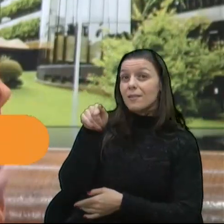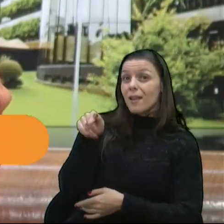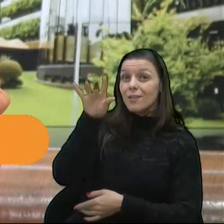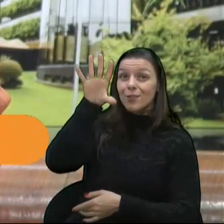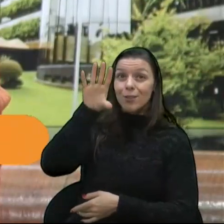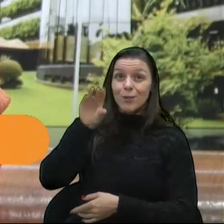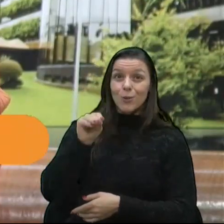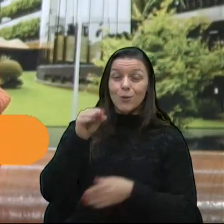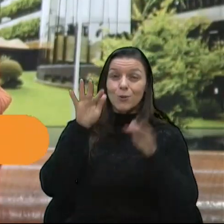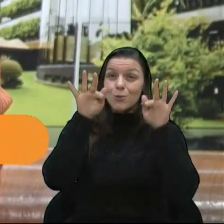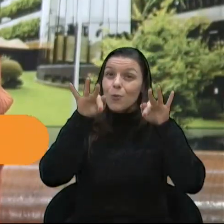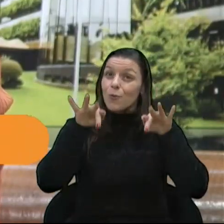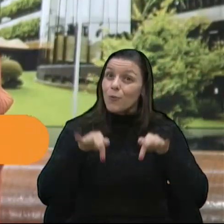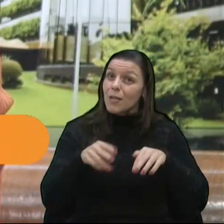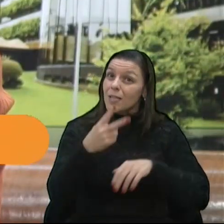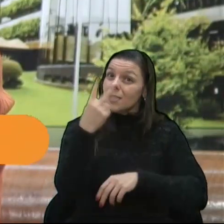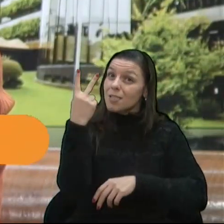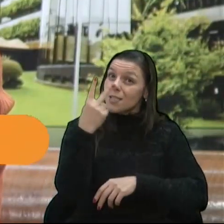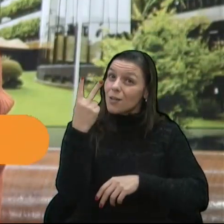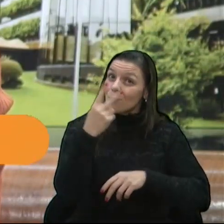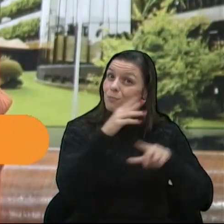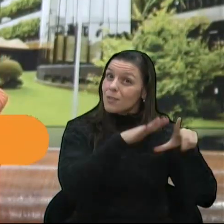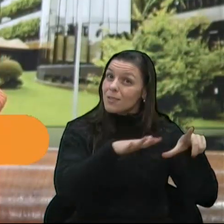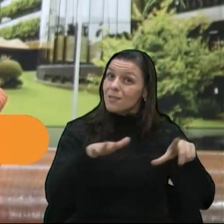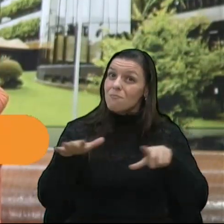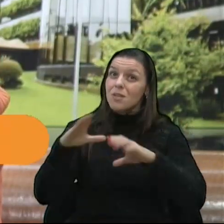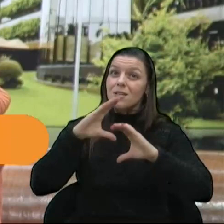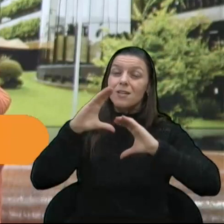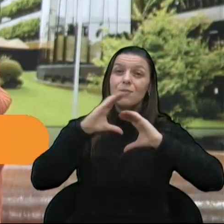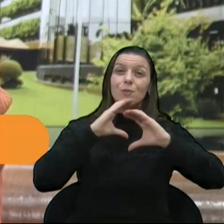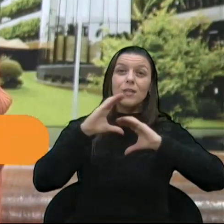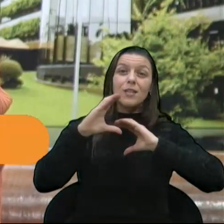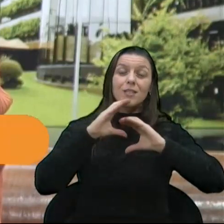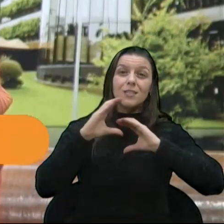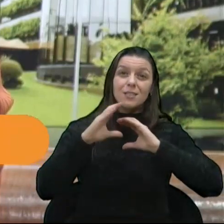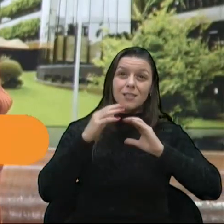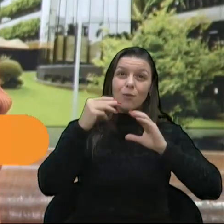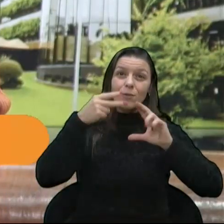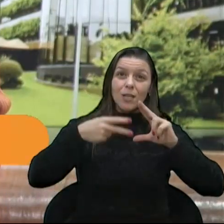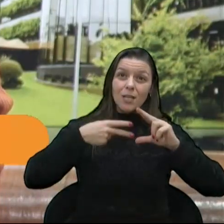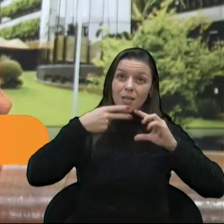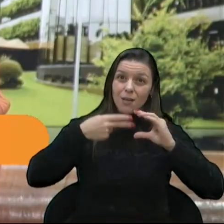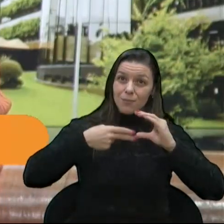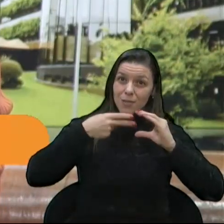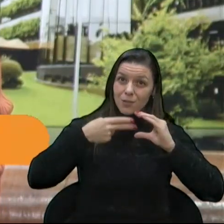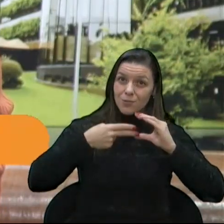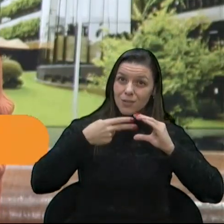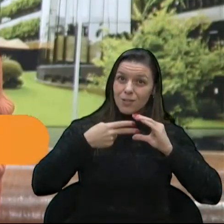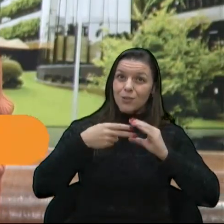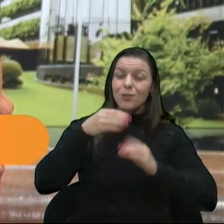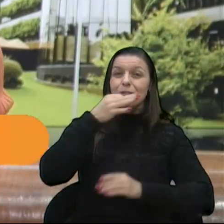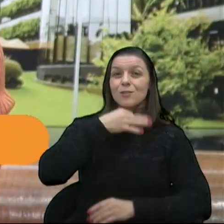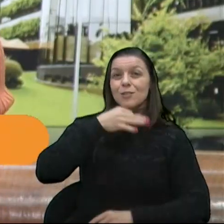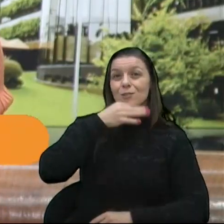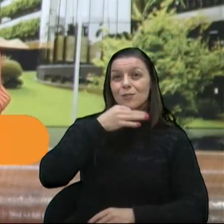o encerramento dessa segunda semana da comunicação da Câmara de Vereadores de Caxias do Sul. Muito obrigada, um